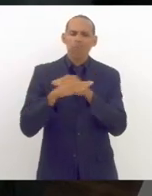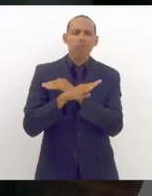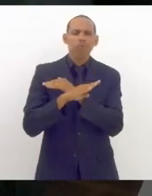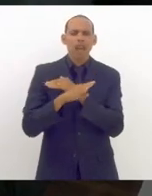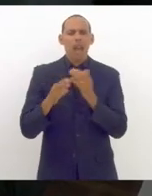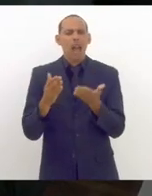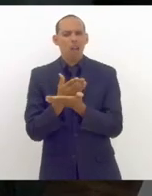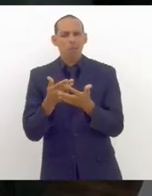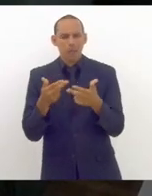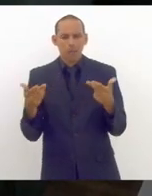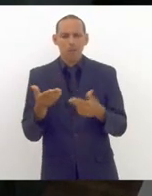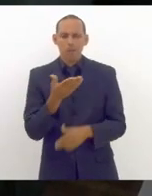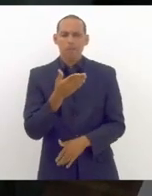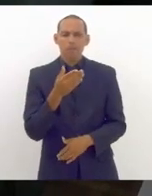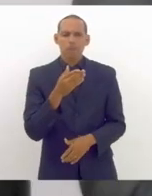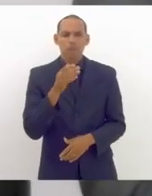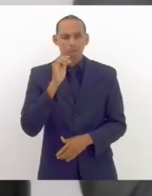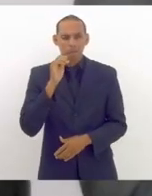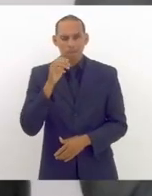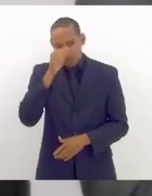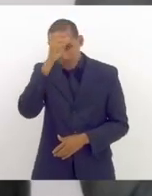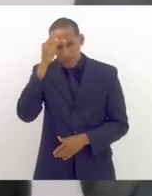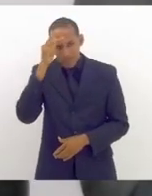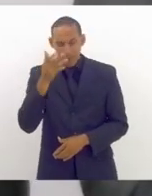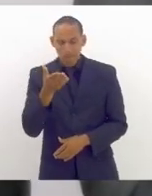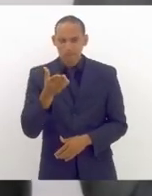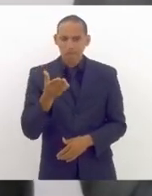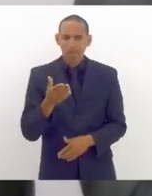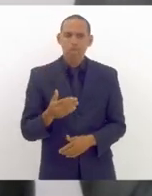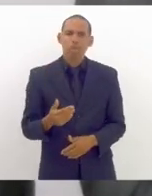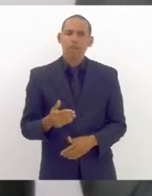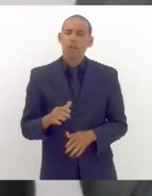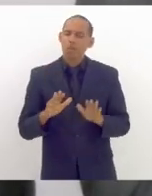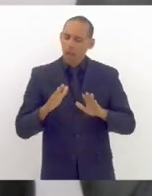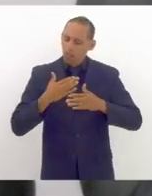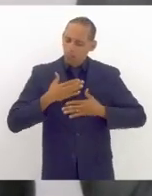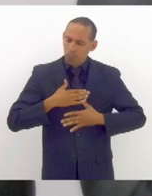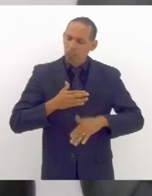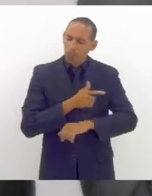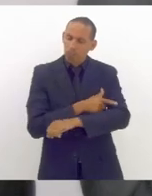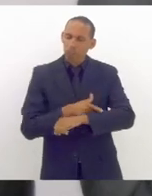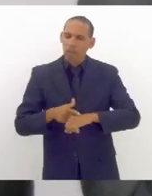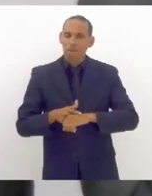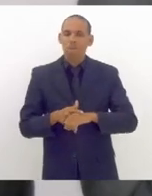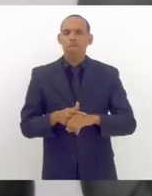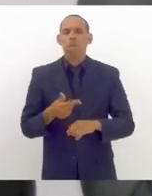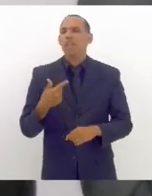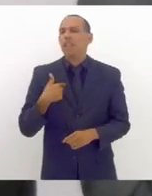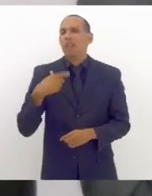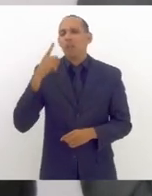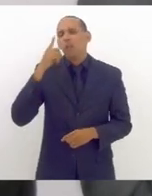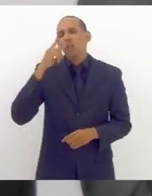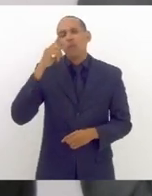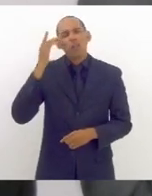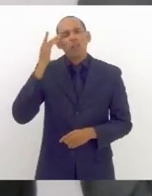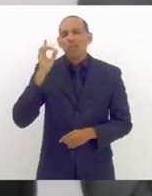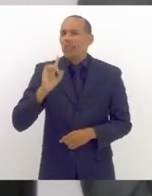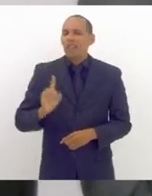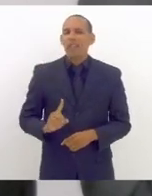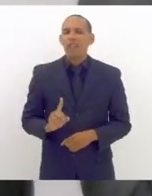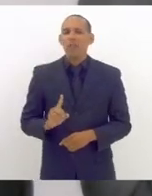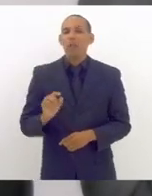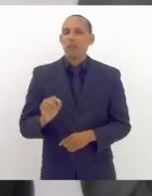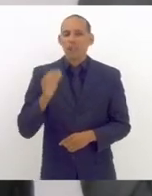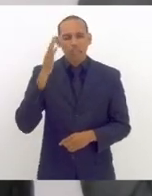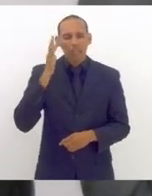colocações do prefeito cordialmente eu não entendo que o prefeito que o governador